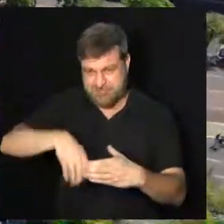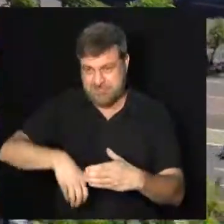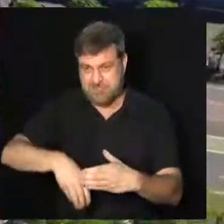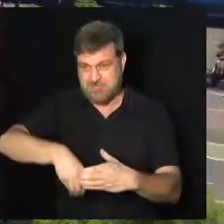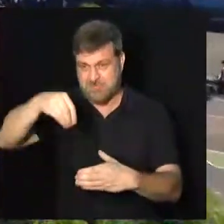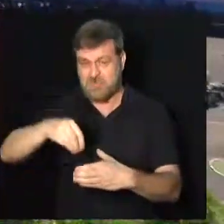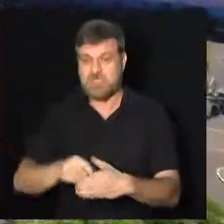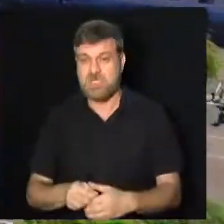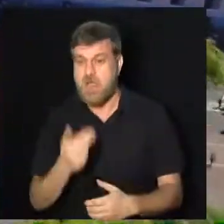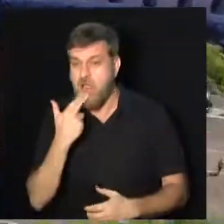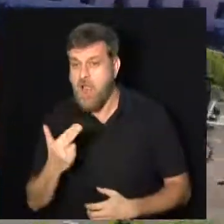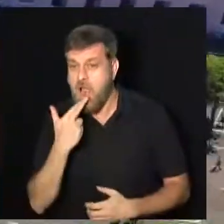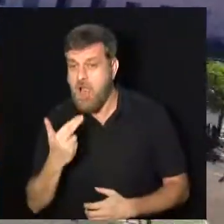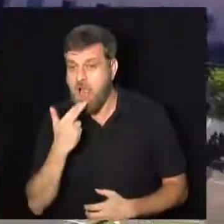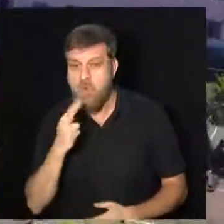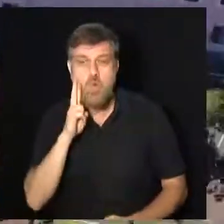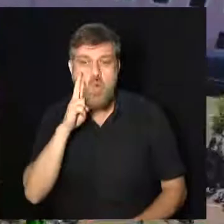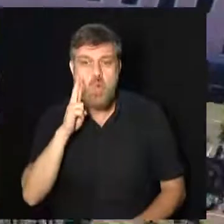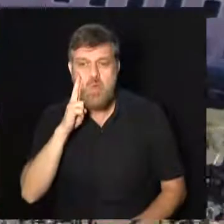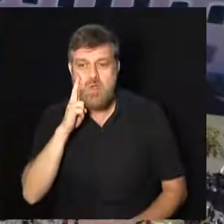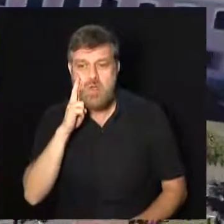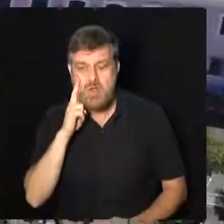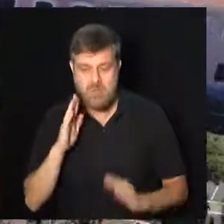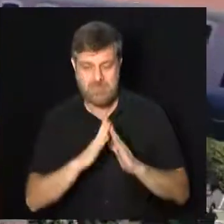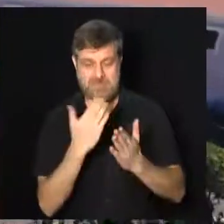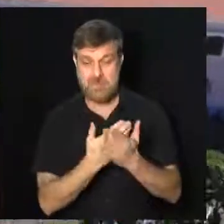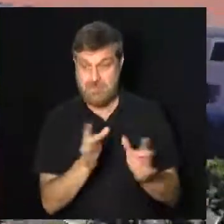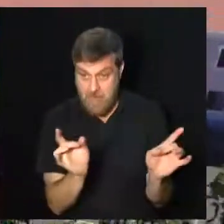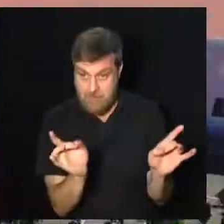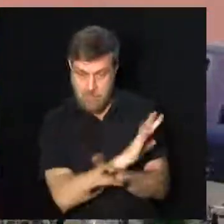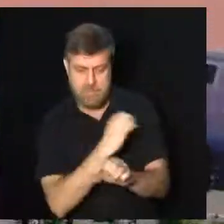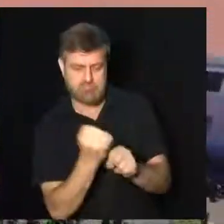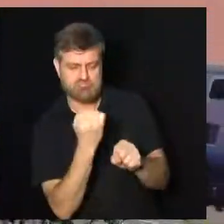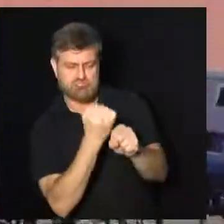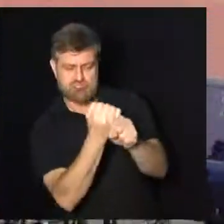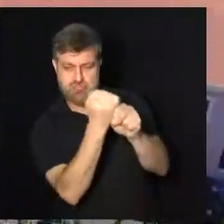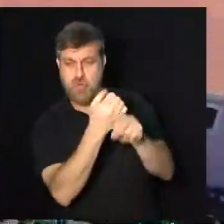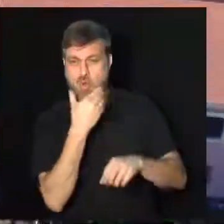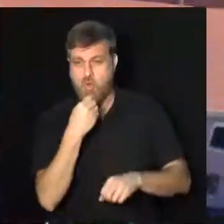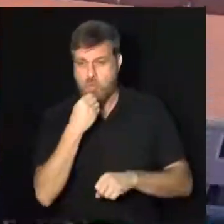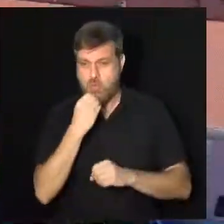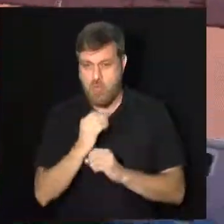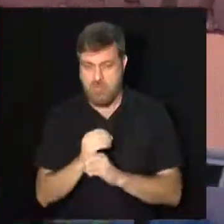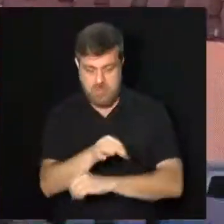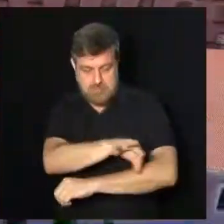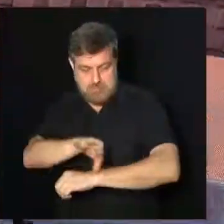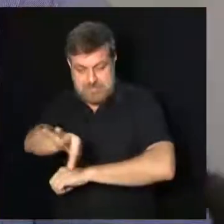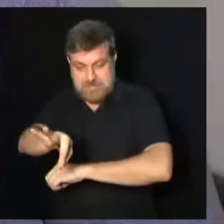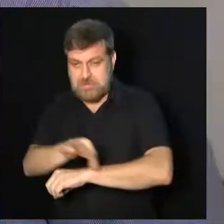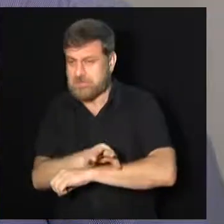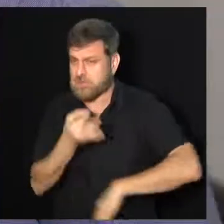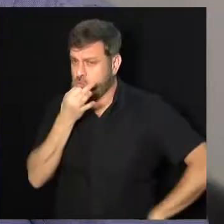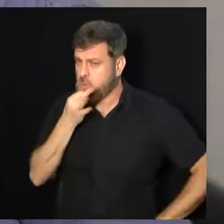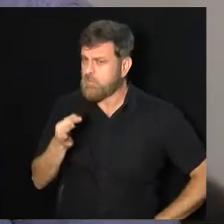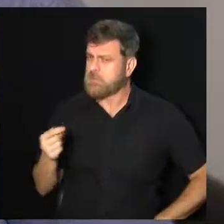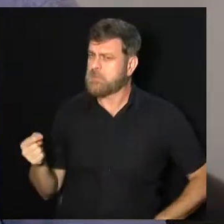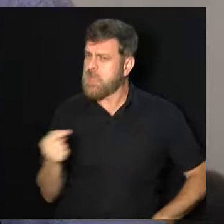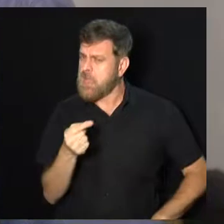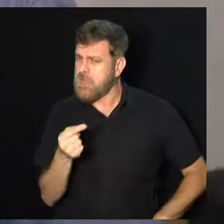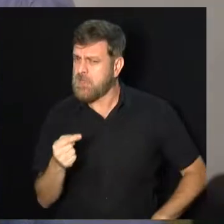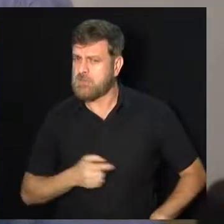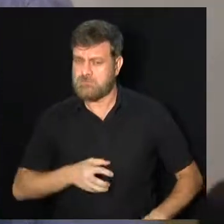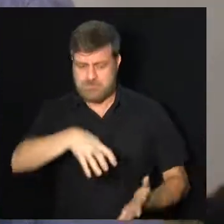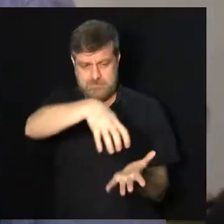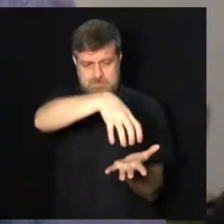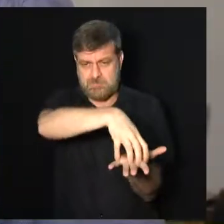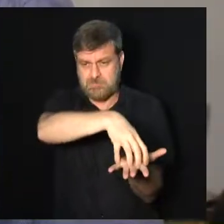rosa. Então, quando a escola ficou pronta, o arquiteto Hernani Duval Penteado sugeriu que a